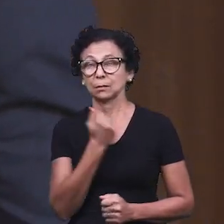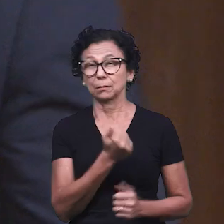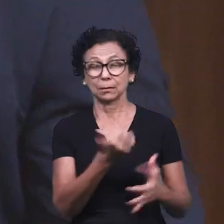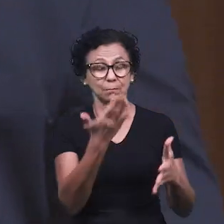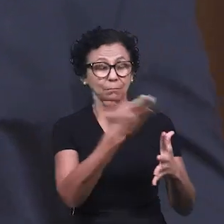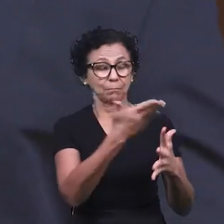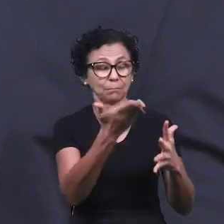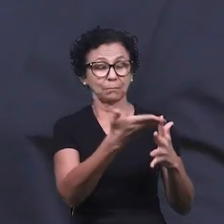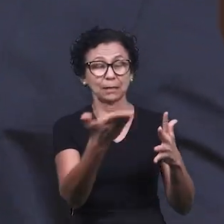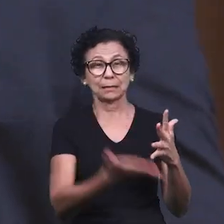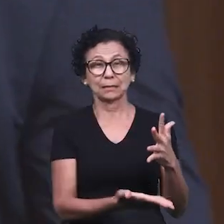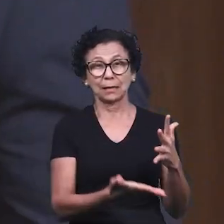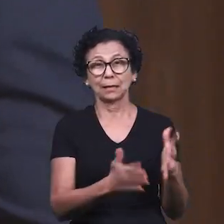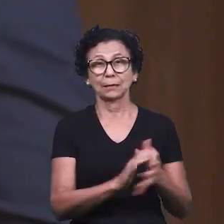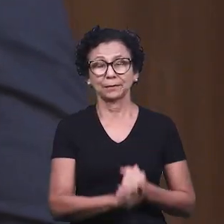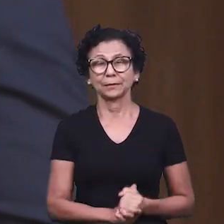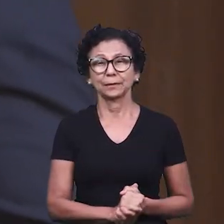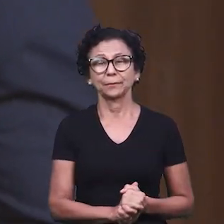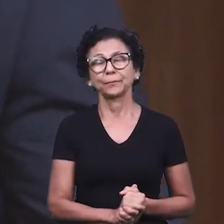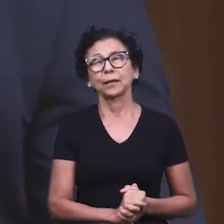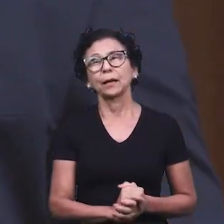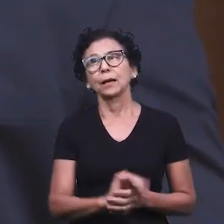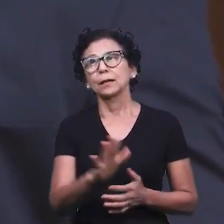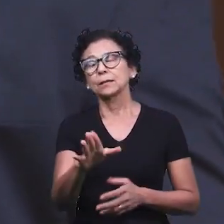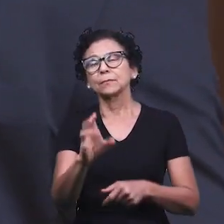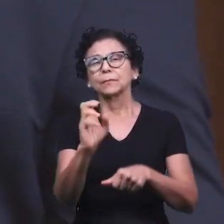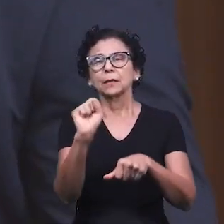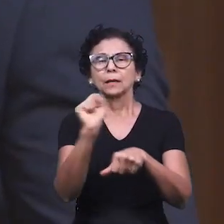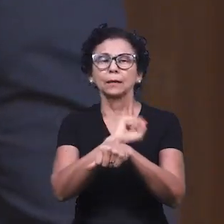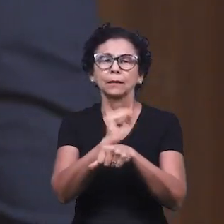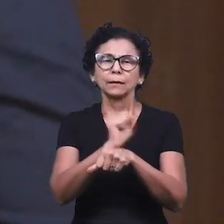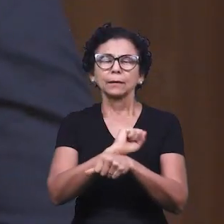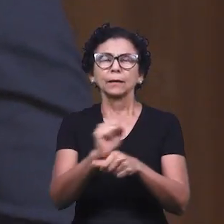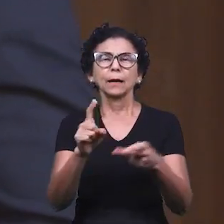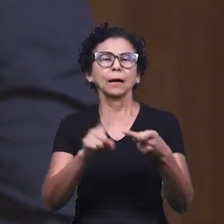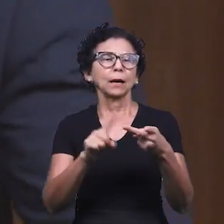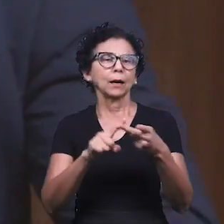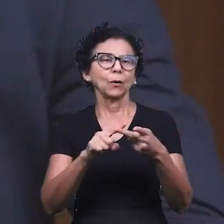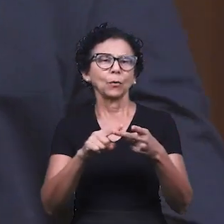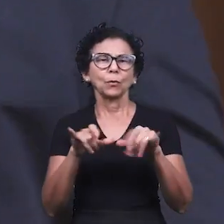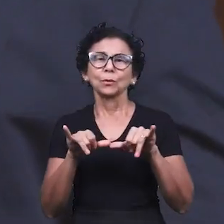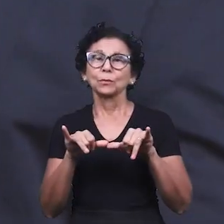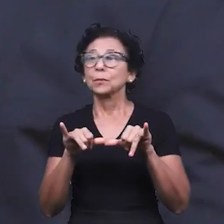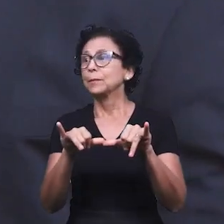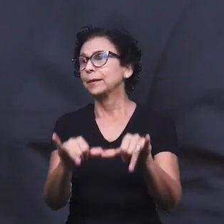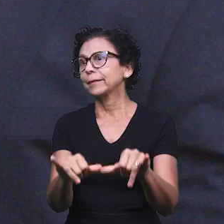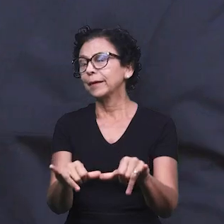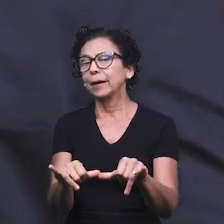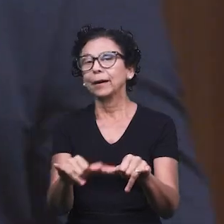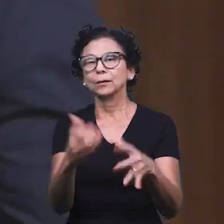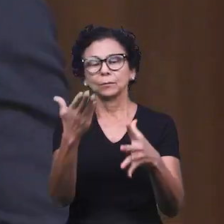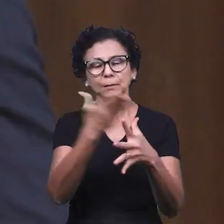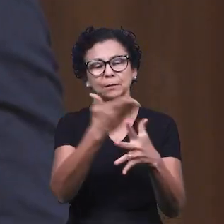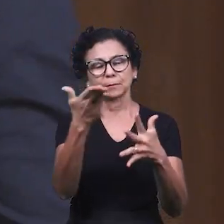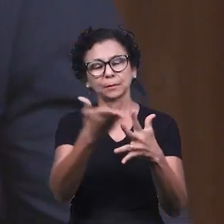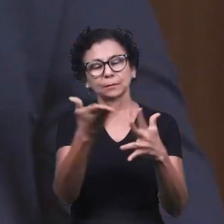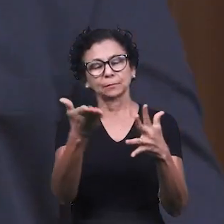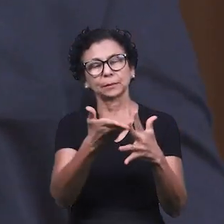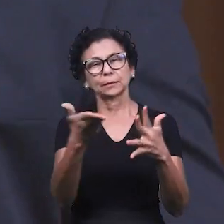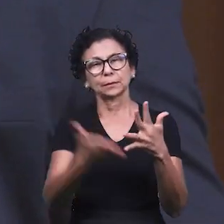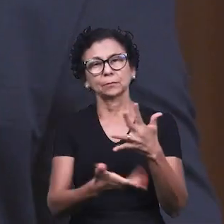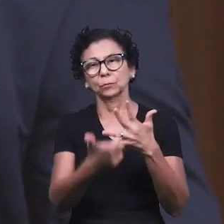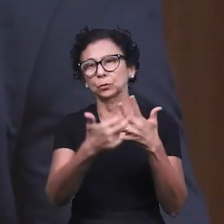né? Veículos, prestação de... Até supermercado. Supermercado, são várias coisas que a pessoa hoje ela tem